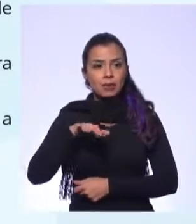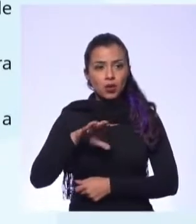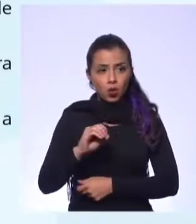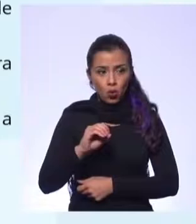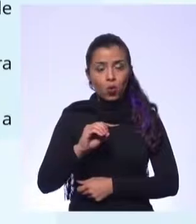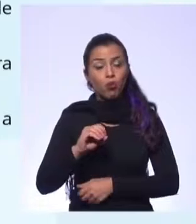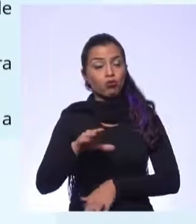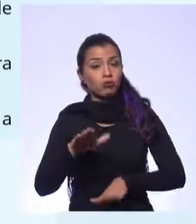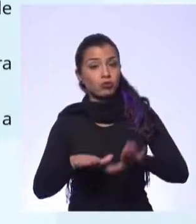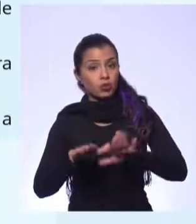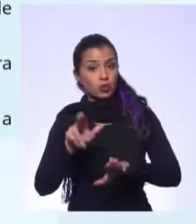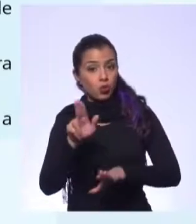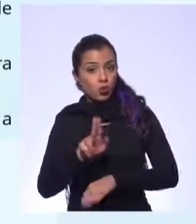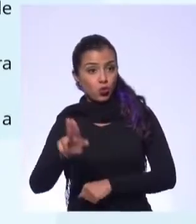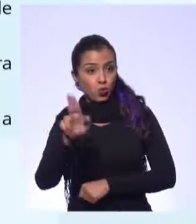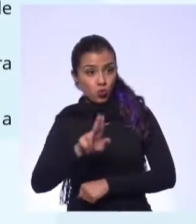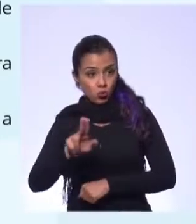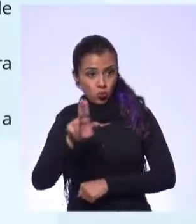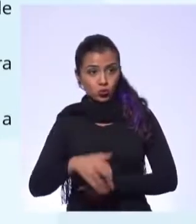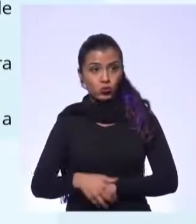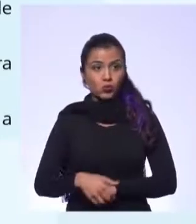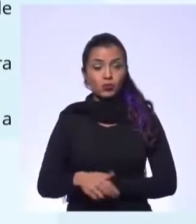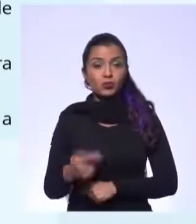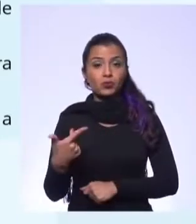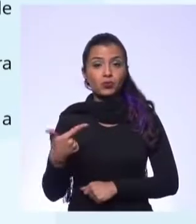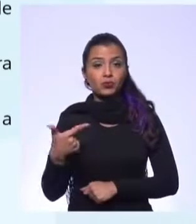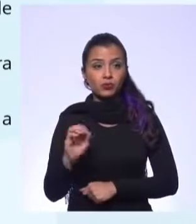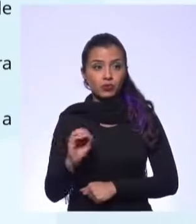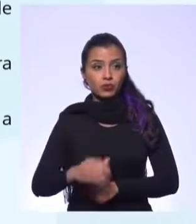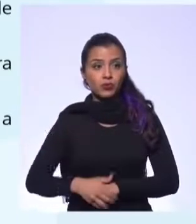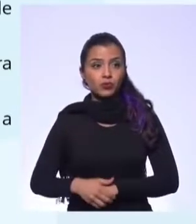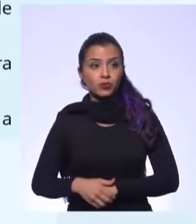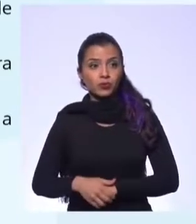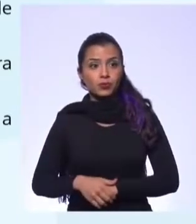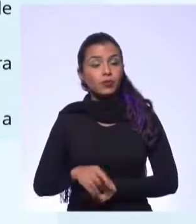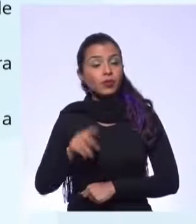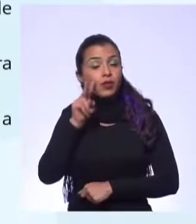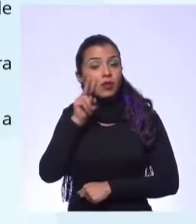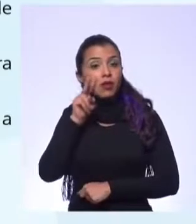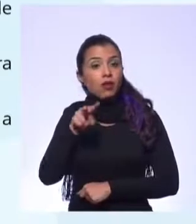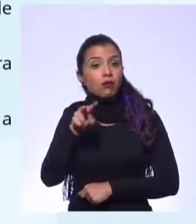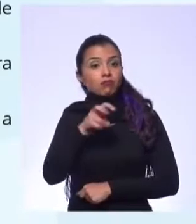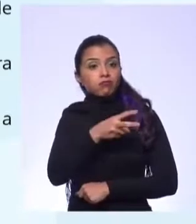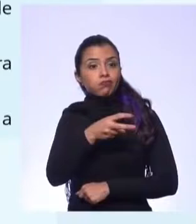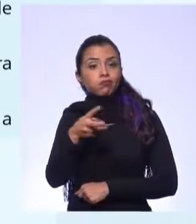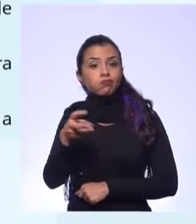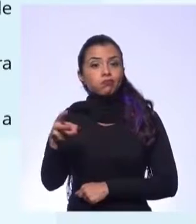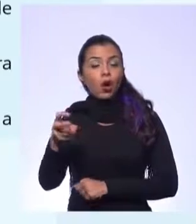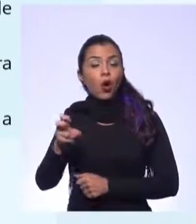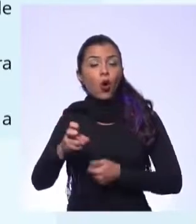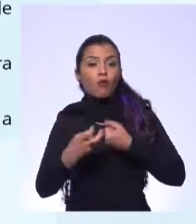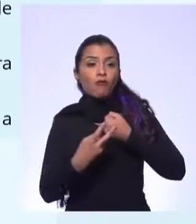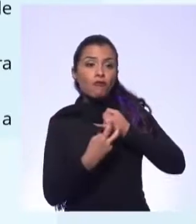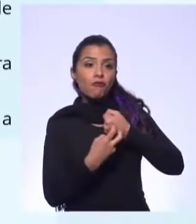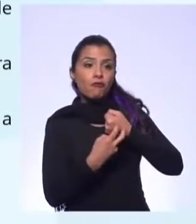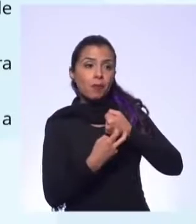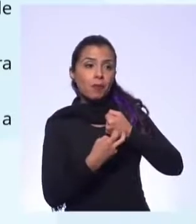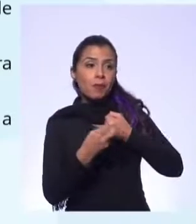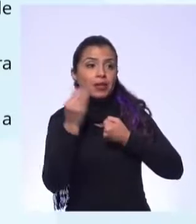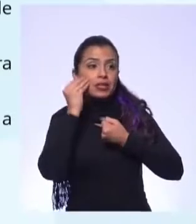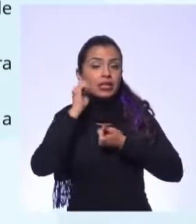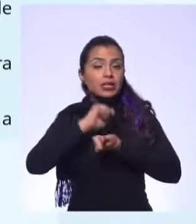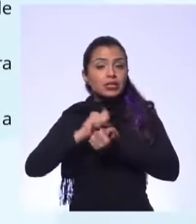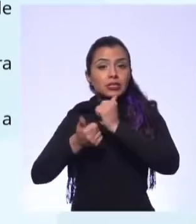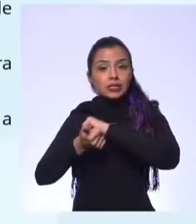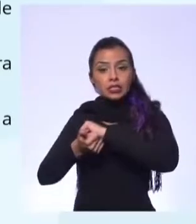com o conteúdo de uso. 20, empregar de forma inteligível o verbo modal para descrever